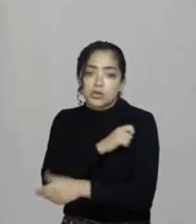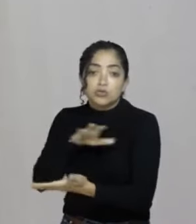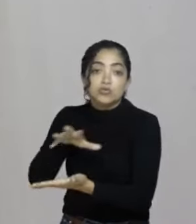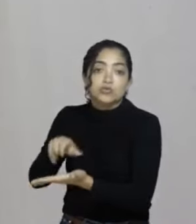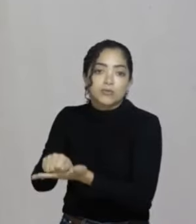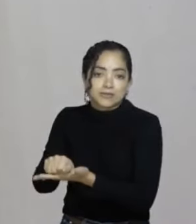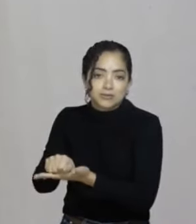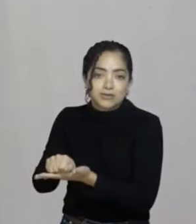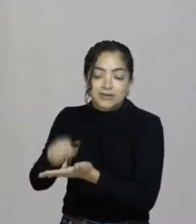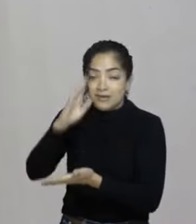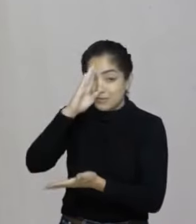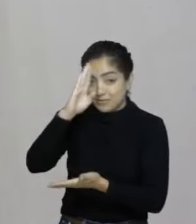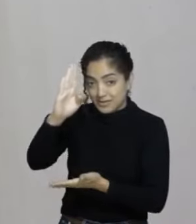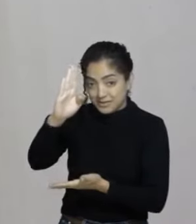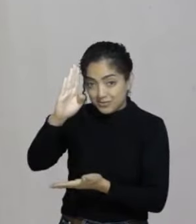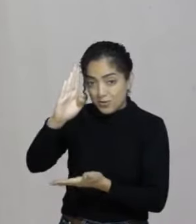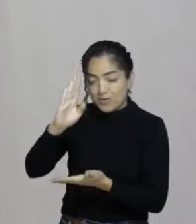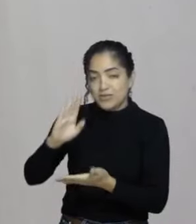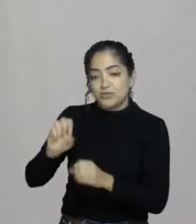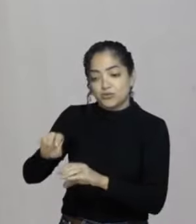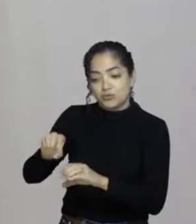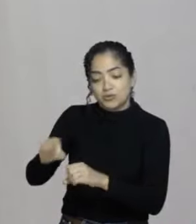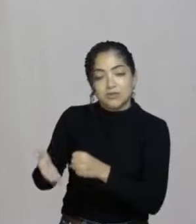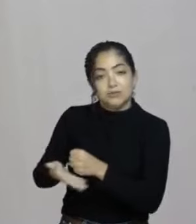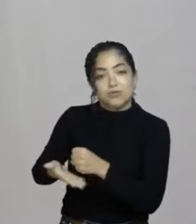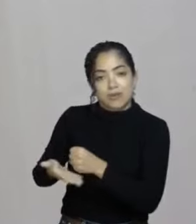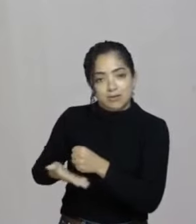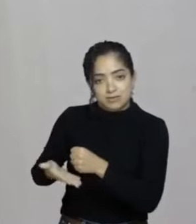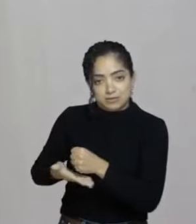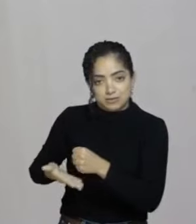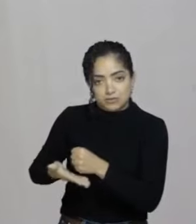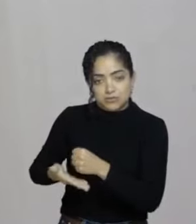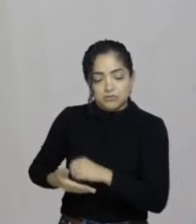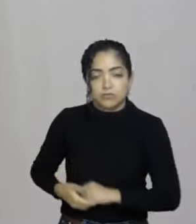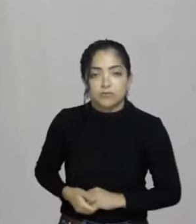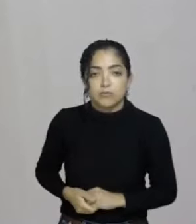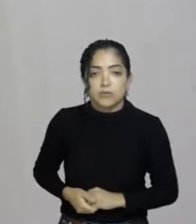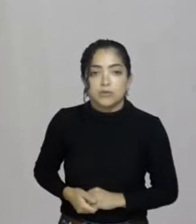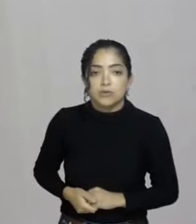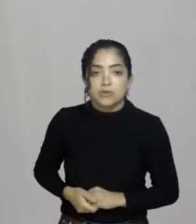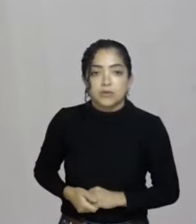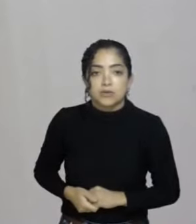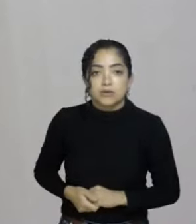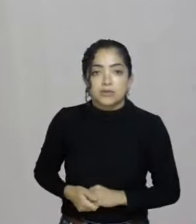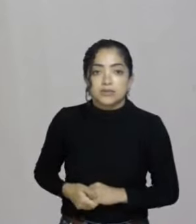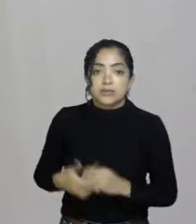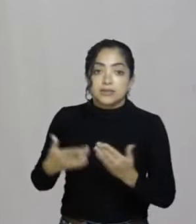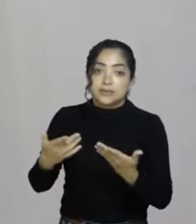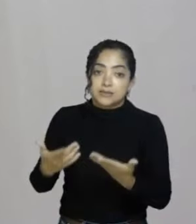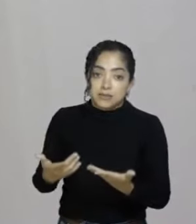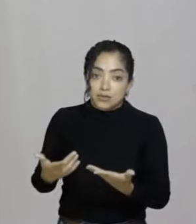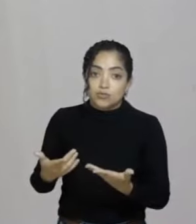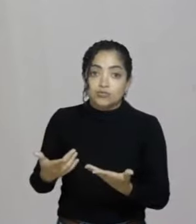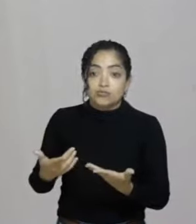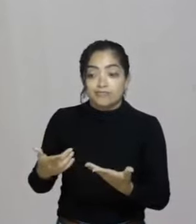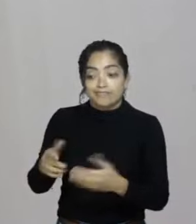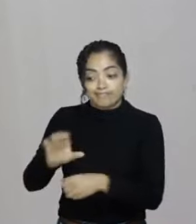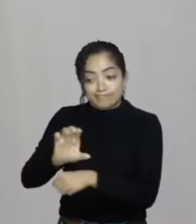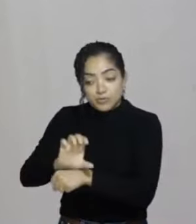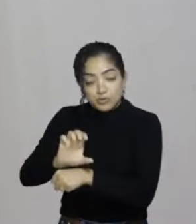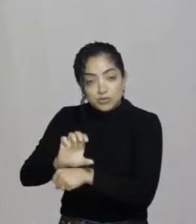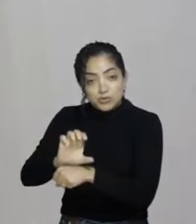principalmente do ensino básico então nós temos ociosidade e escolas estaduais